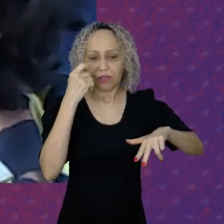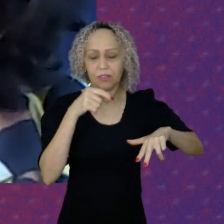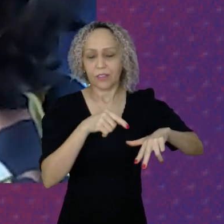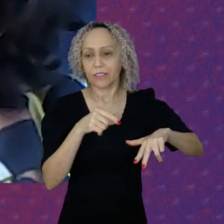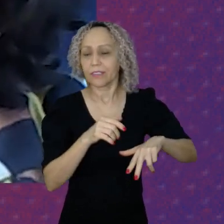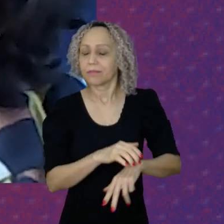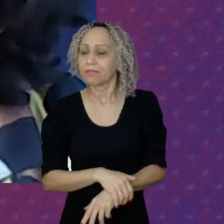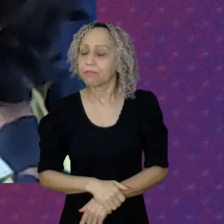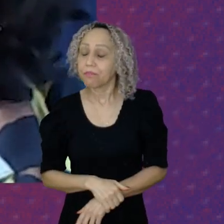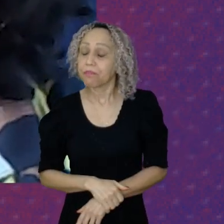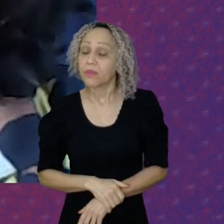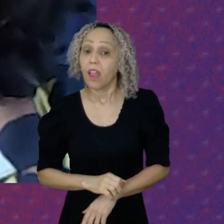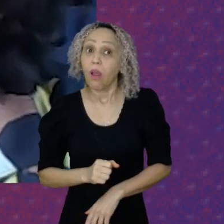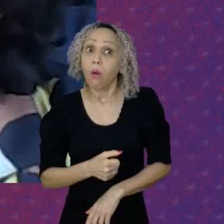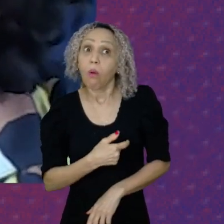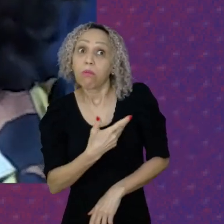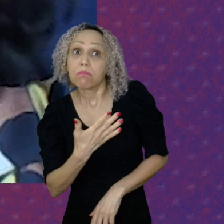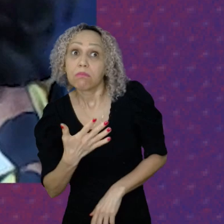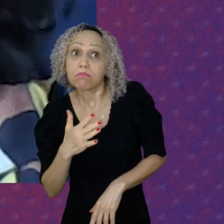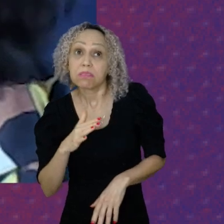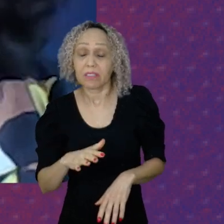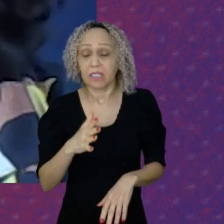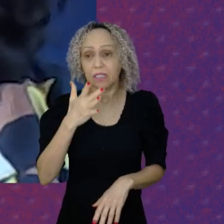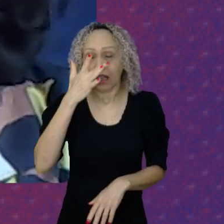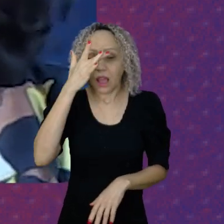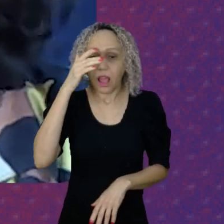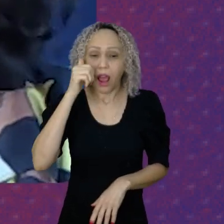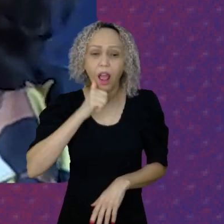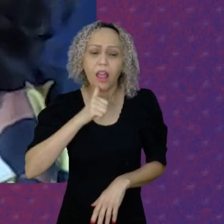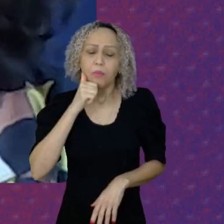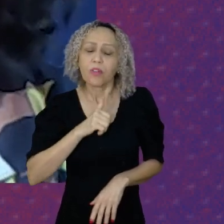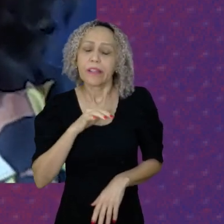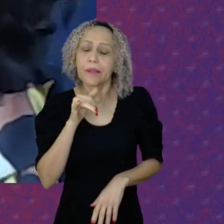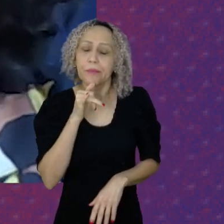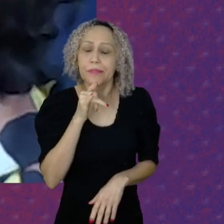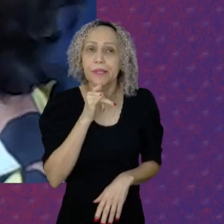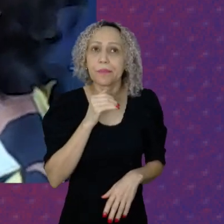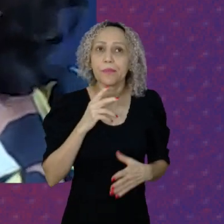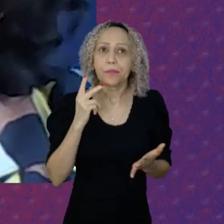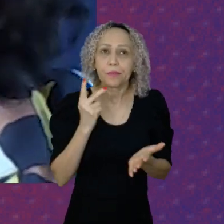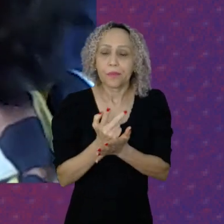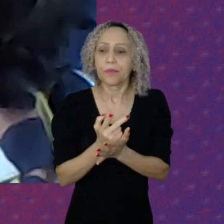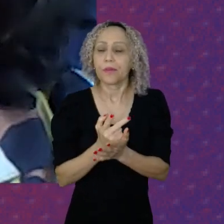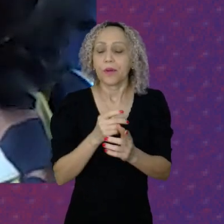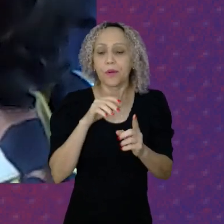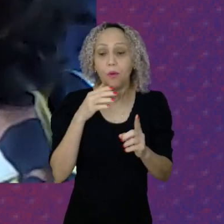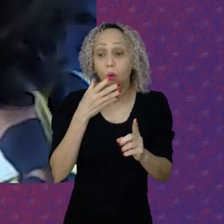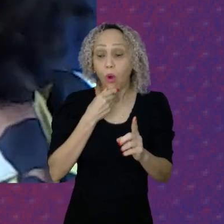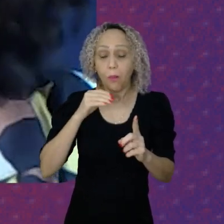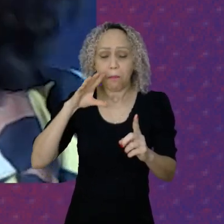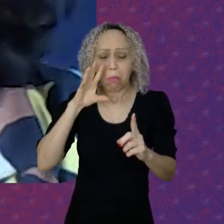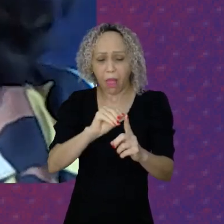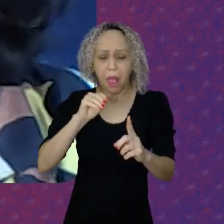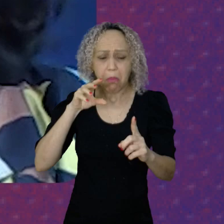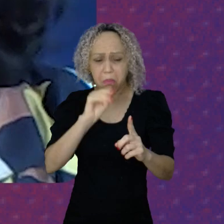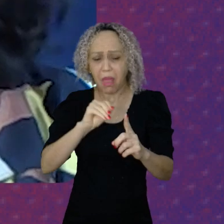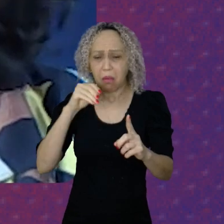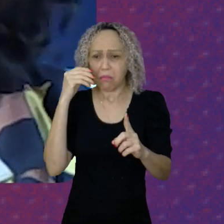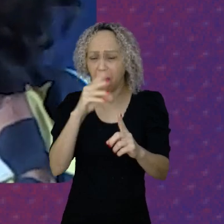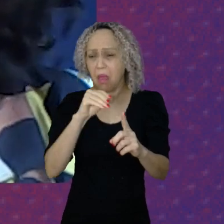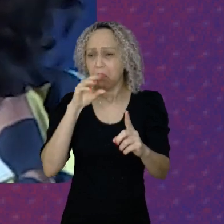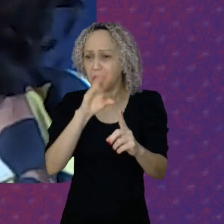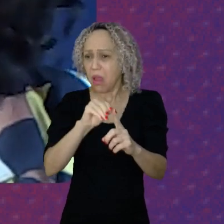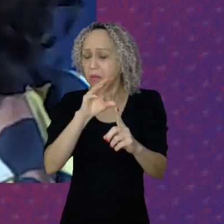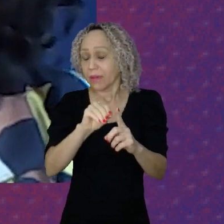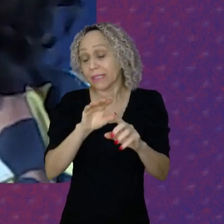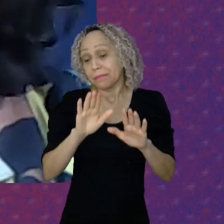as mulheres se submetem à violência porque não têm alternativa. Pensam nos seus filhos, nas dificuldades